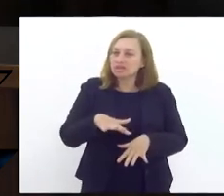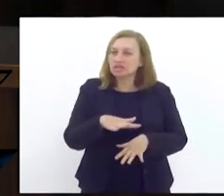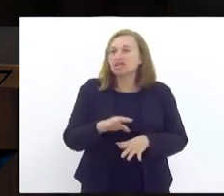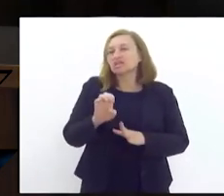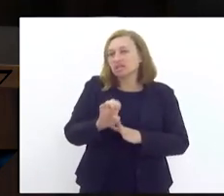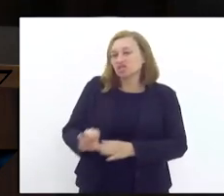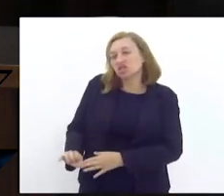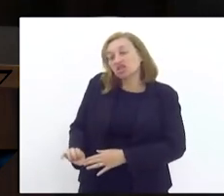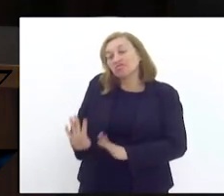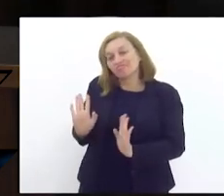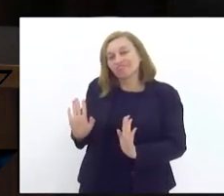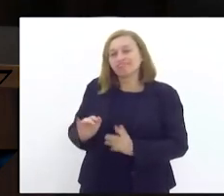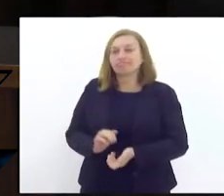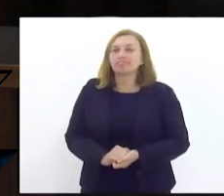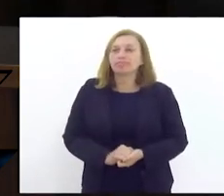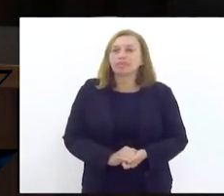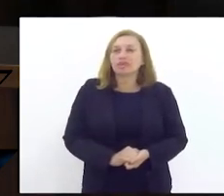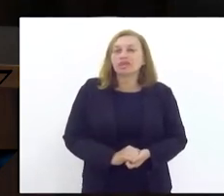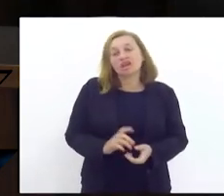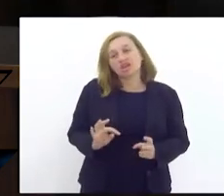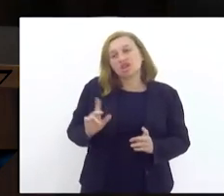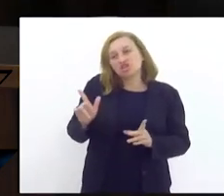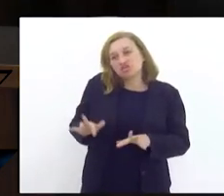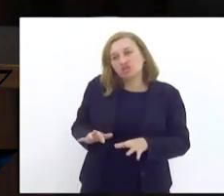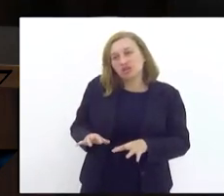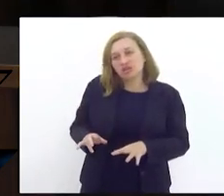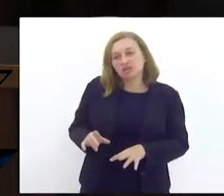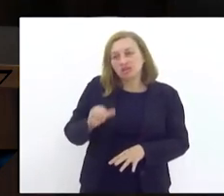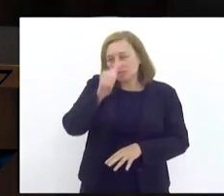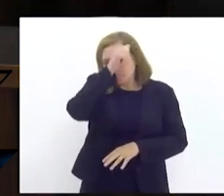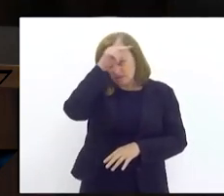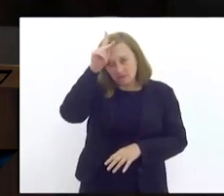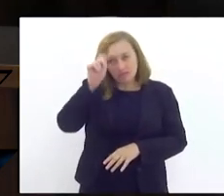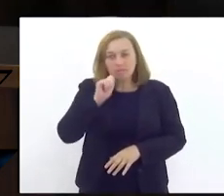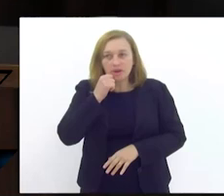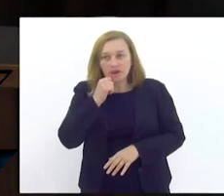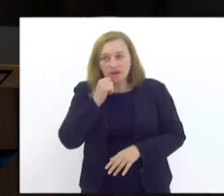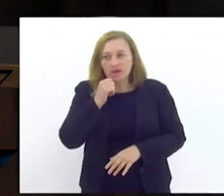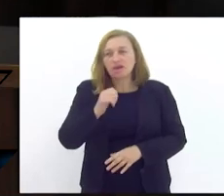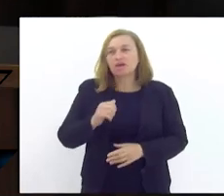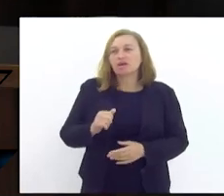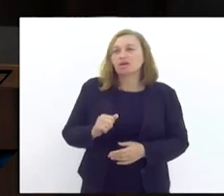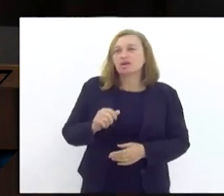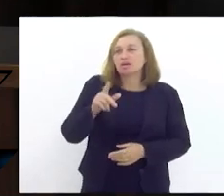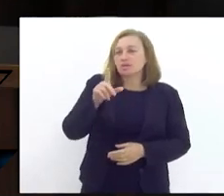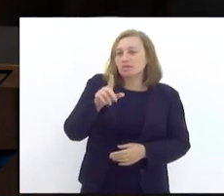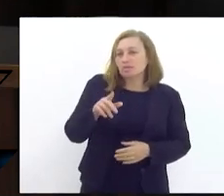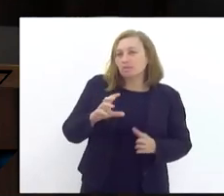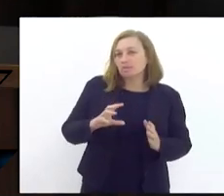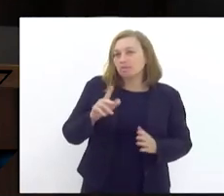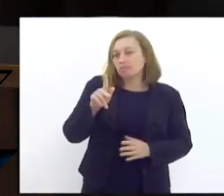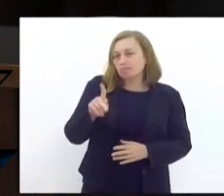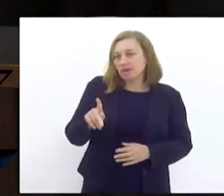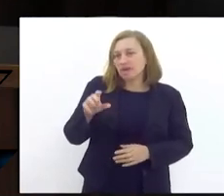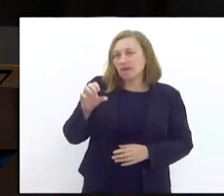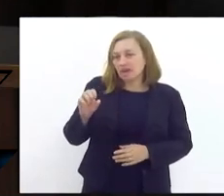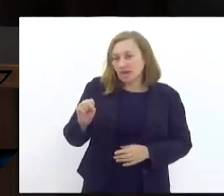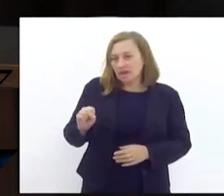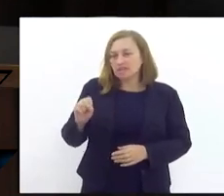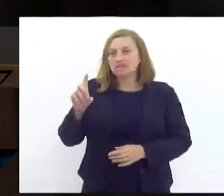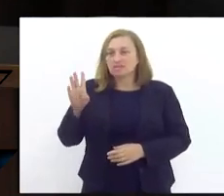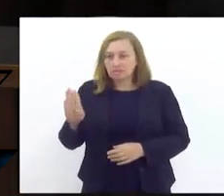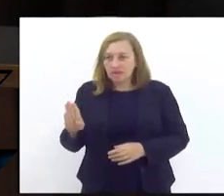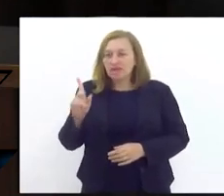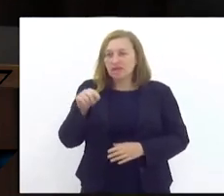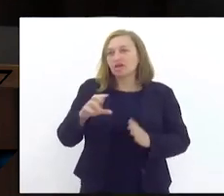que são esquerda né é totalmente diferente do que é Eduardo Paes Eduardo Paes é do PS D que é um partido que vem tem do Seu servo e o